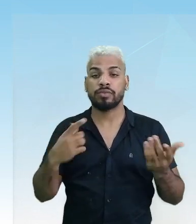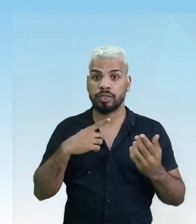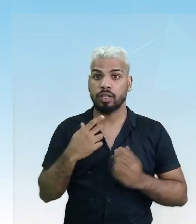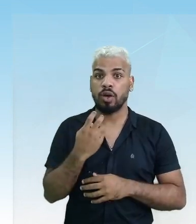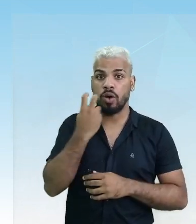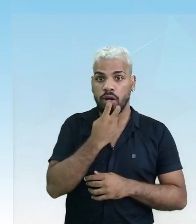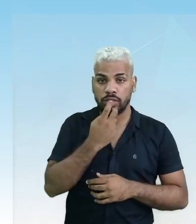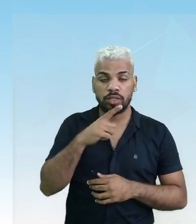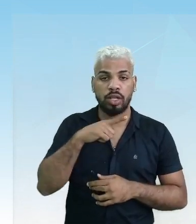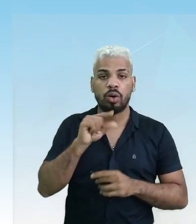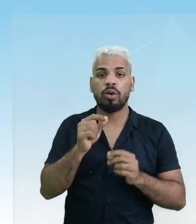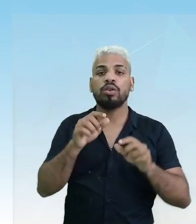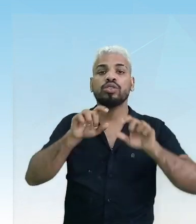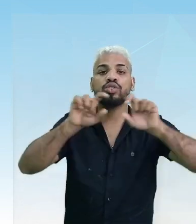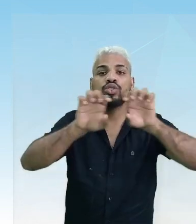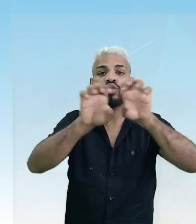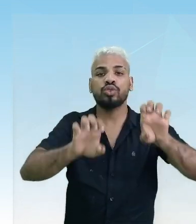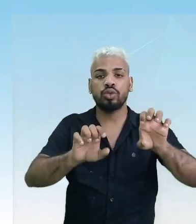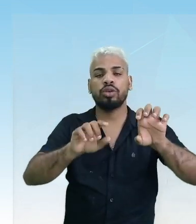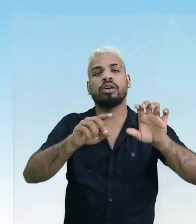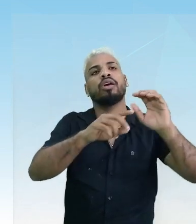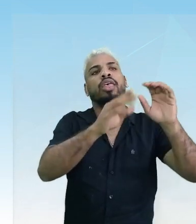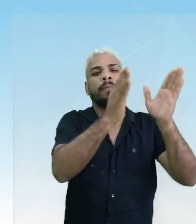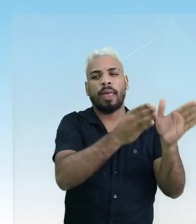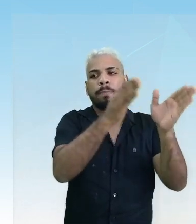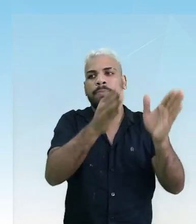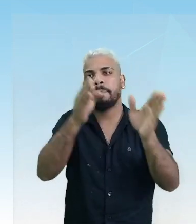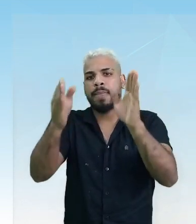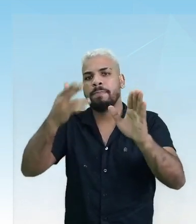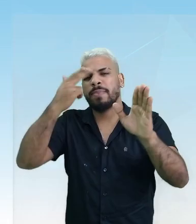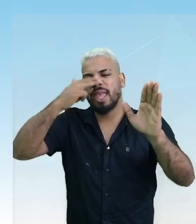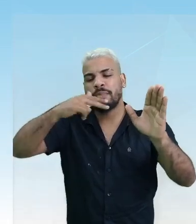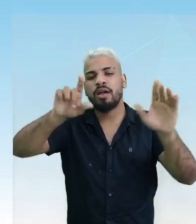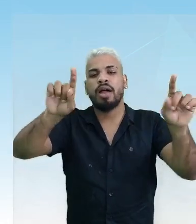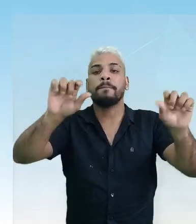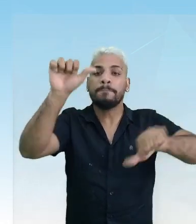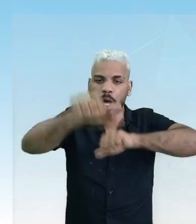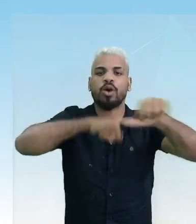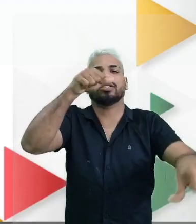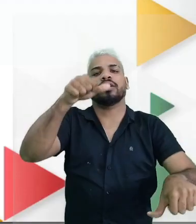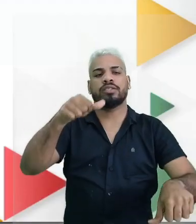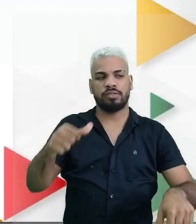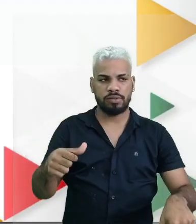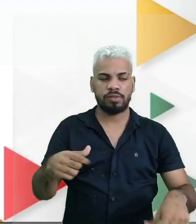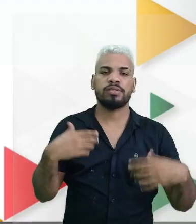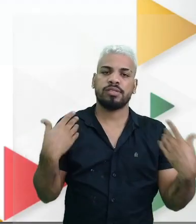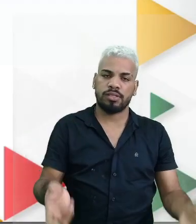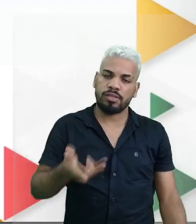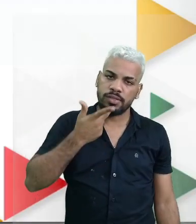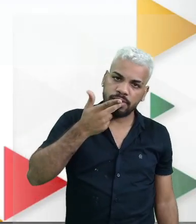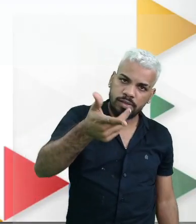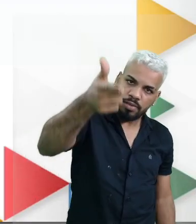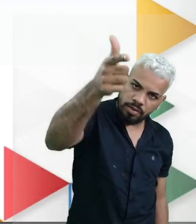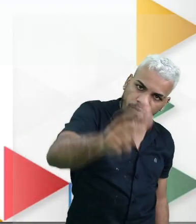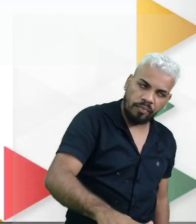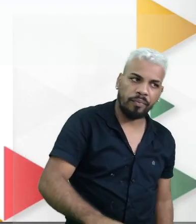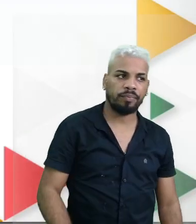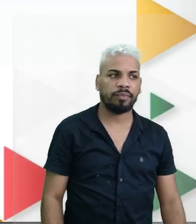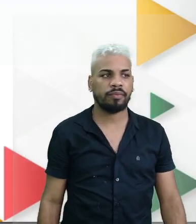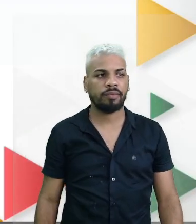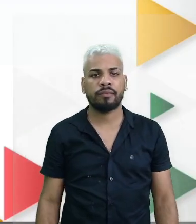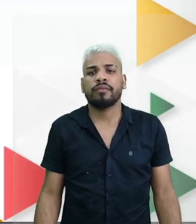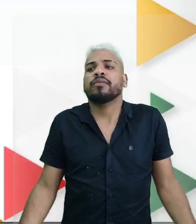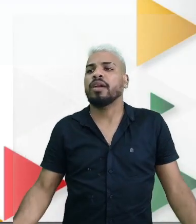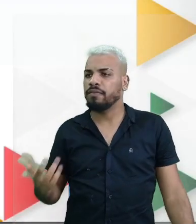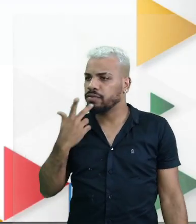oração quebra aquela estrutura do sujeito, do verbo e do complemento. Nesse caso, mais uma vez, dizem. Quem é que